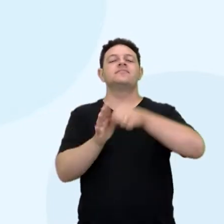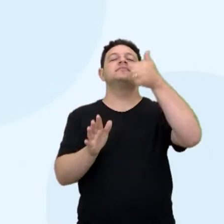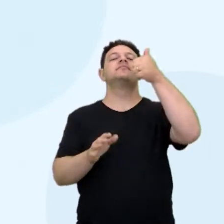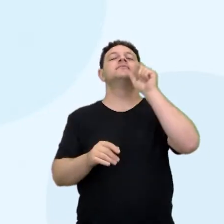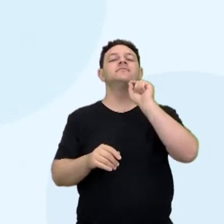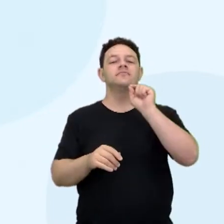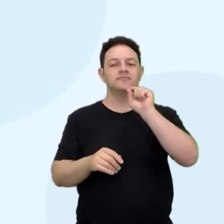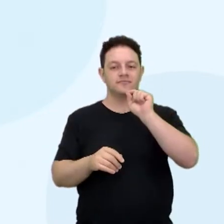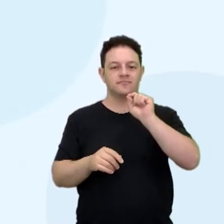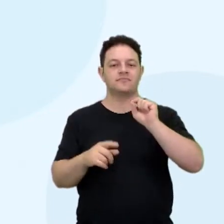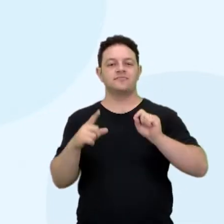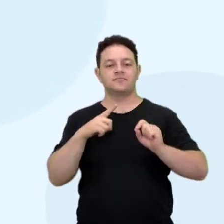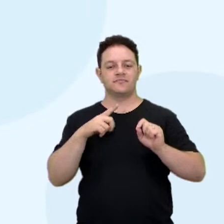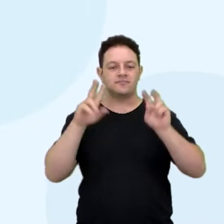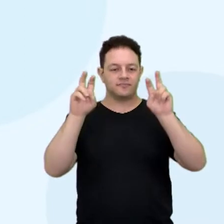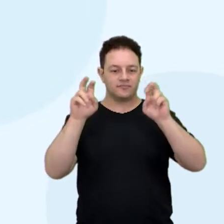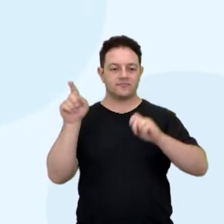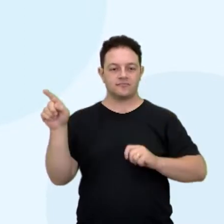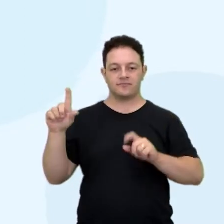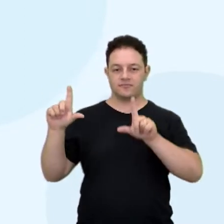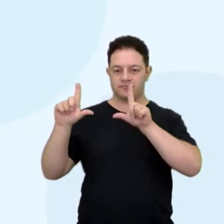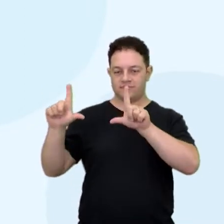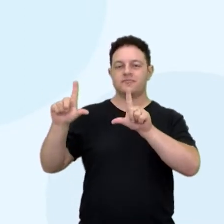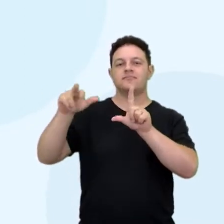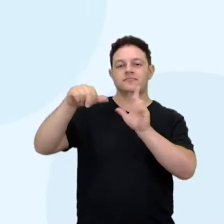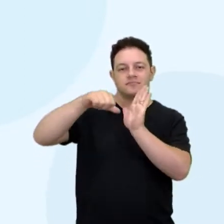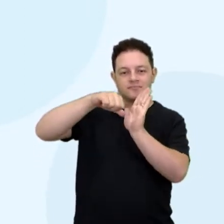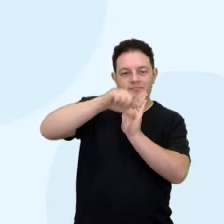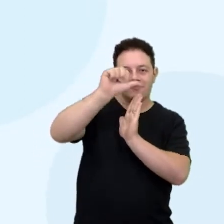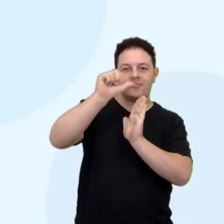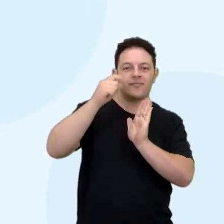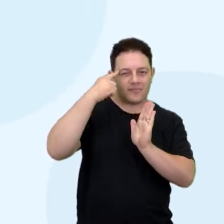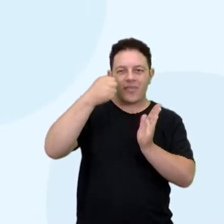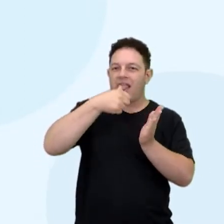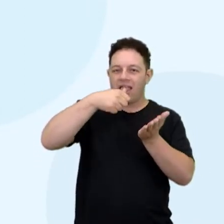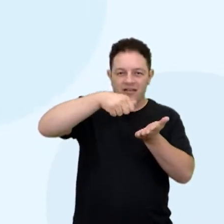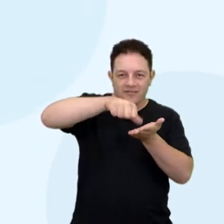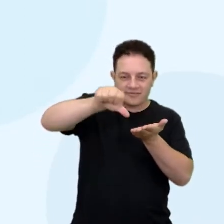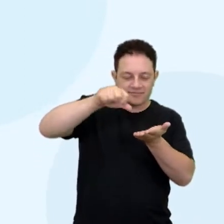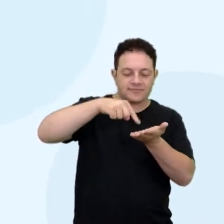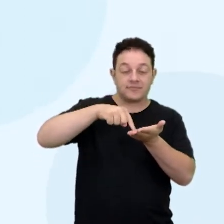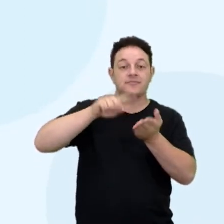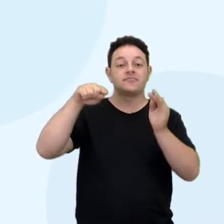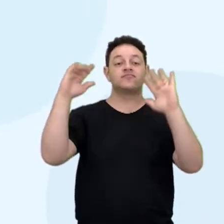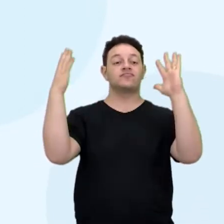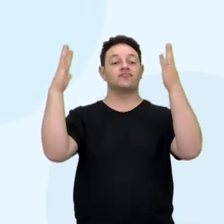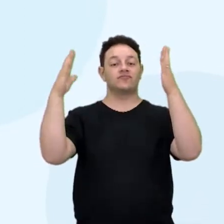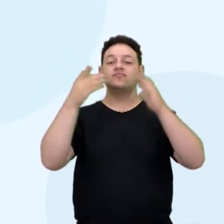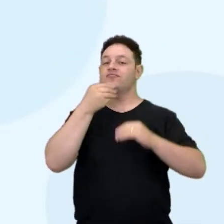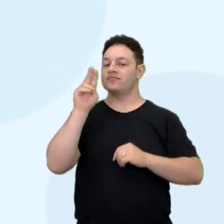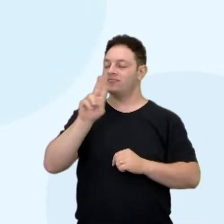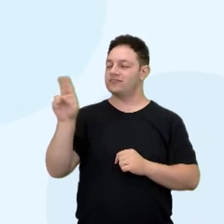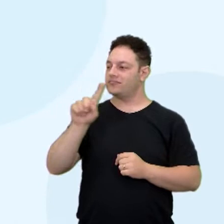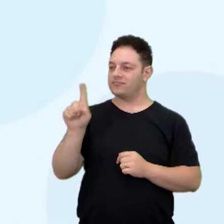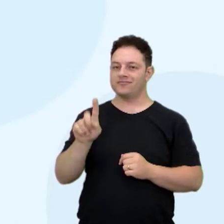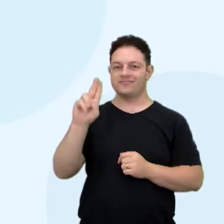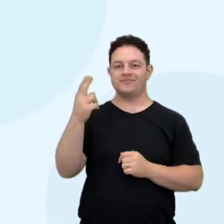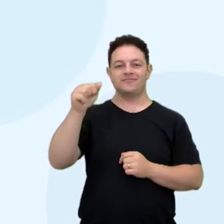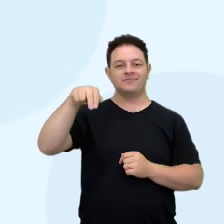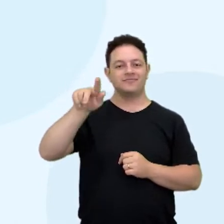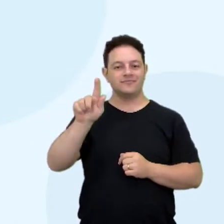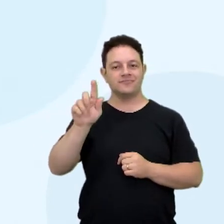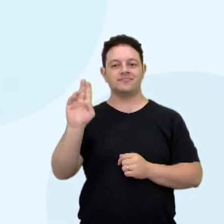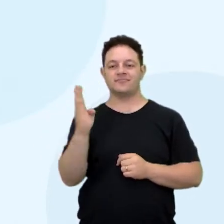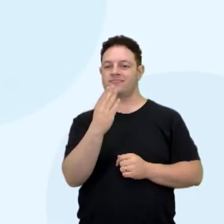nós temos ele aí, né, isso aí é um selo comemorativo aí em homenagem a Zhang Yang, né, que foi utilizado aí pelo Correio